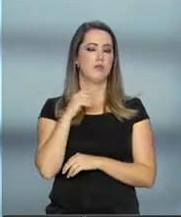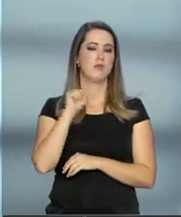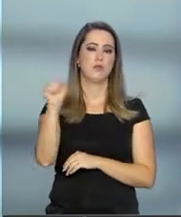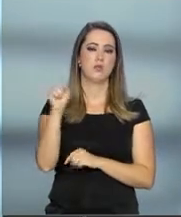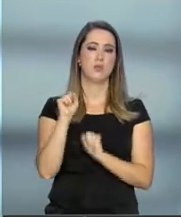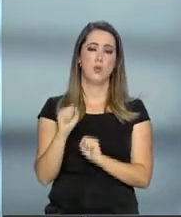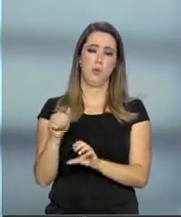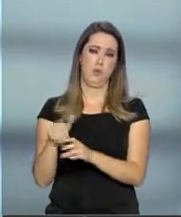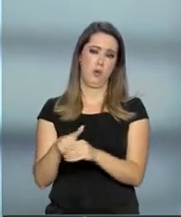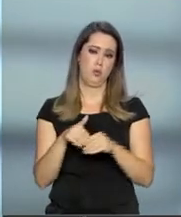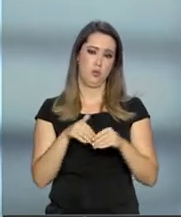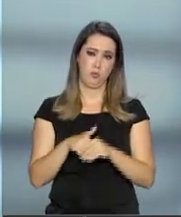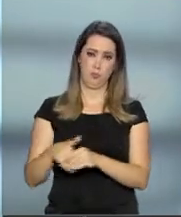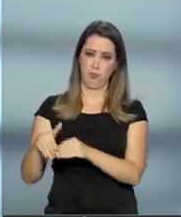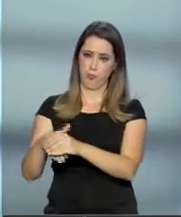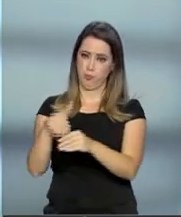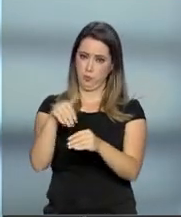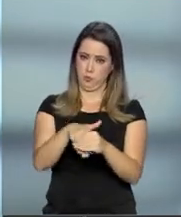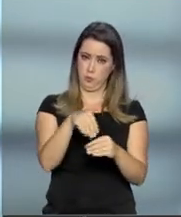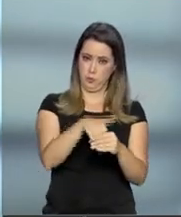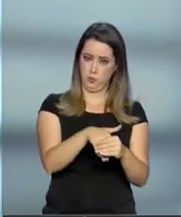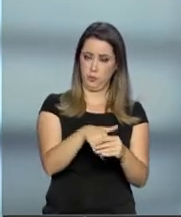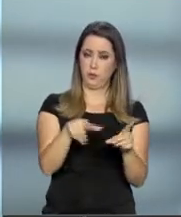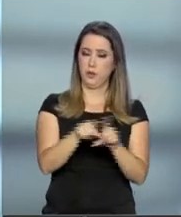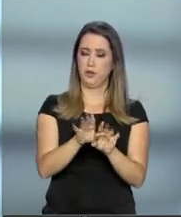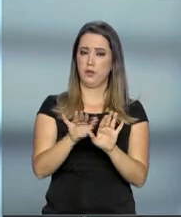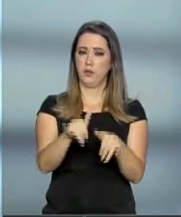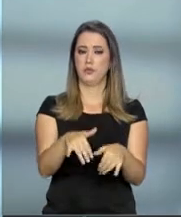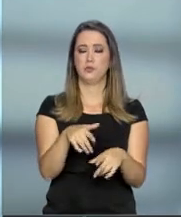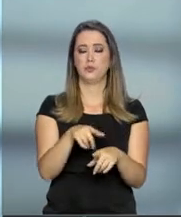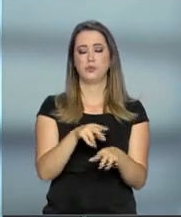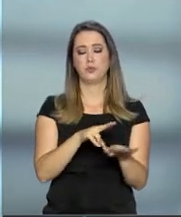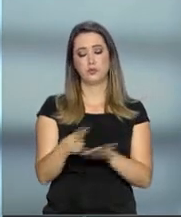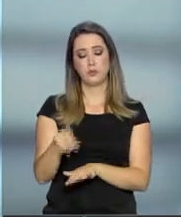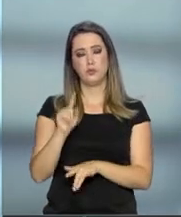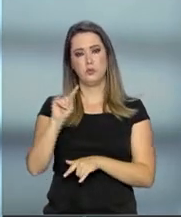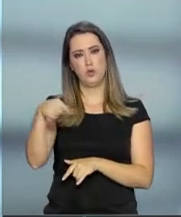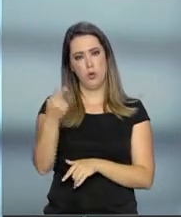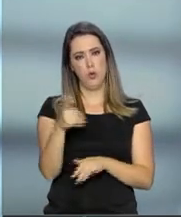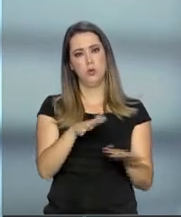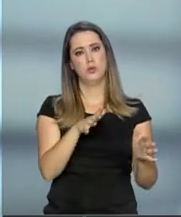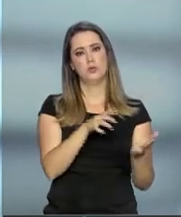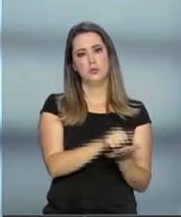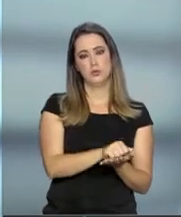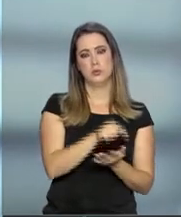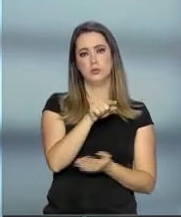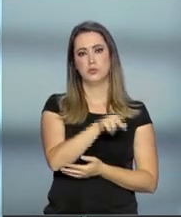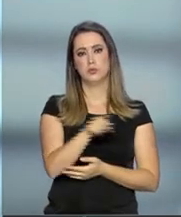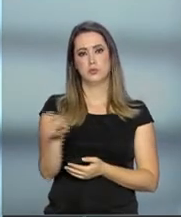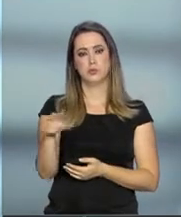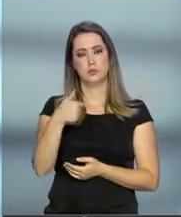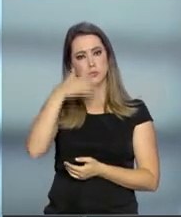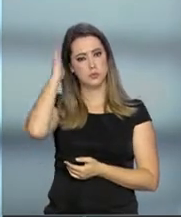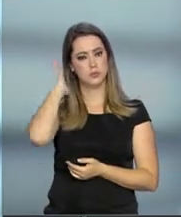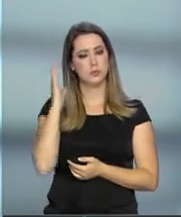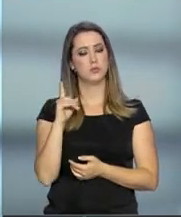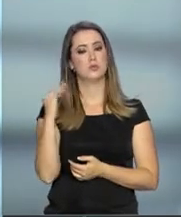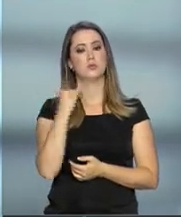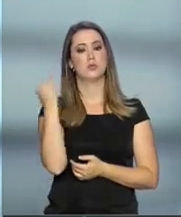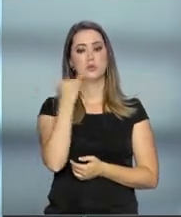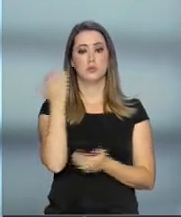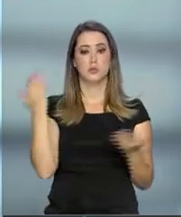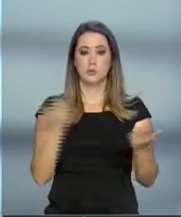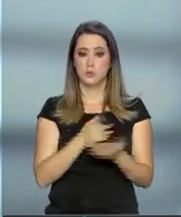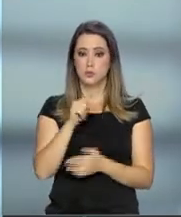de abril por isso até o fim desta semana devem ocorrer ou transportes para o presidente michel temer o importante neste momento